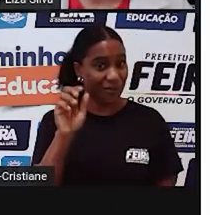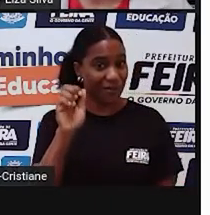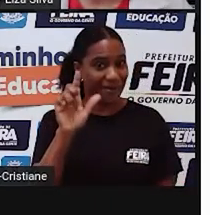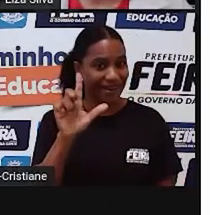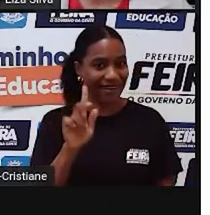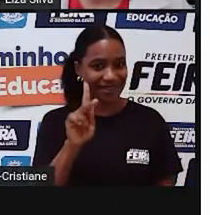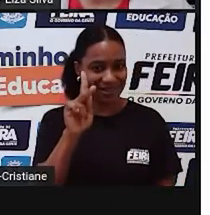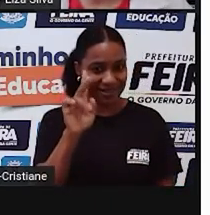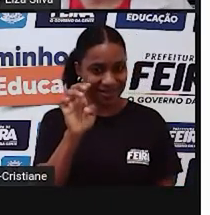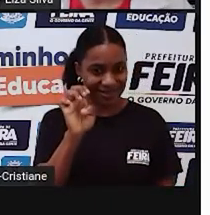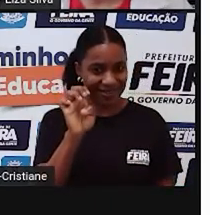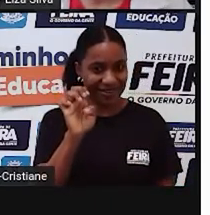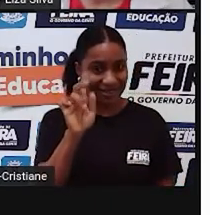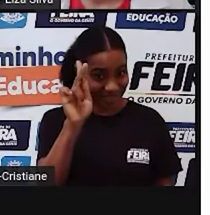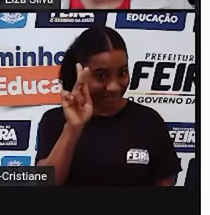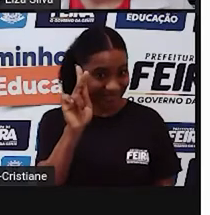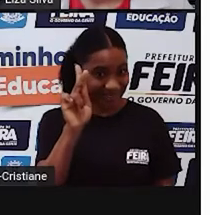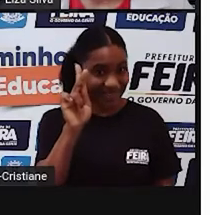Cry.